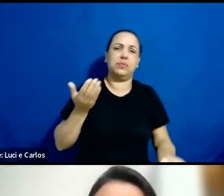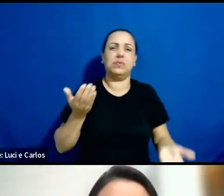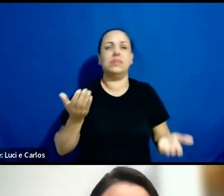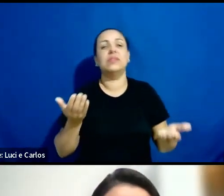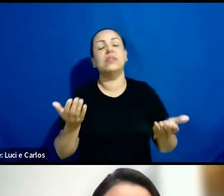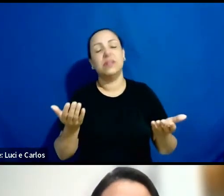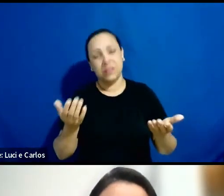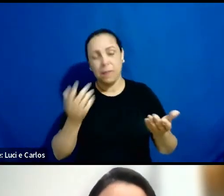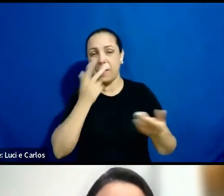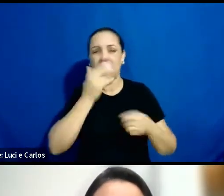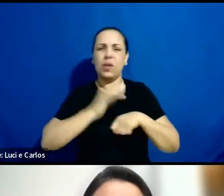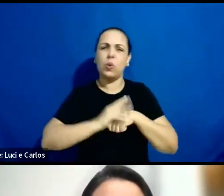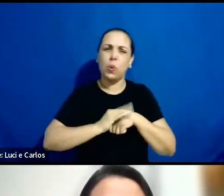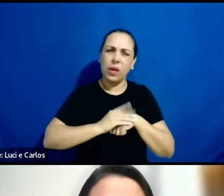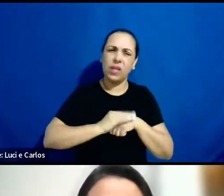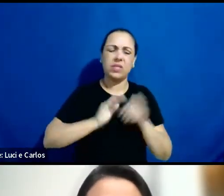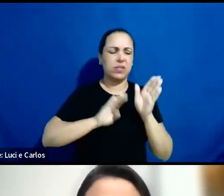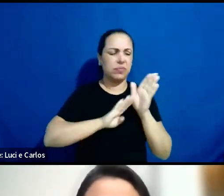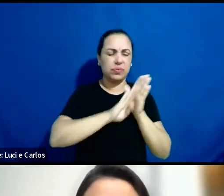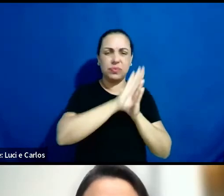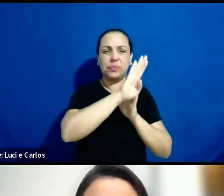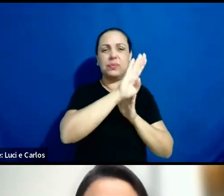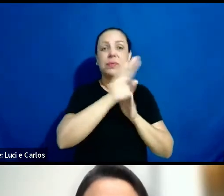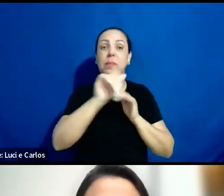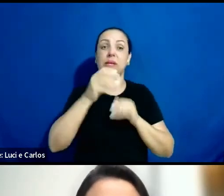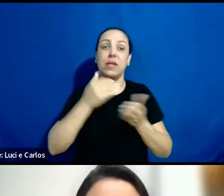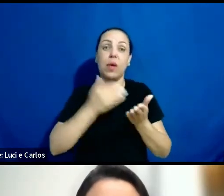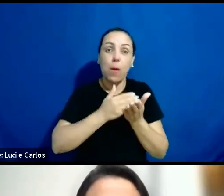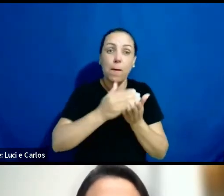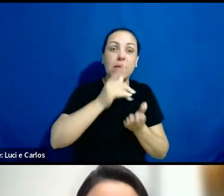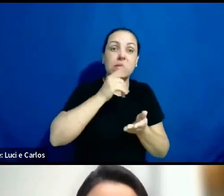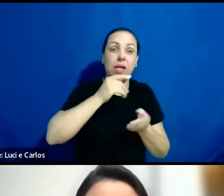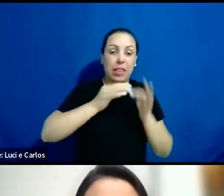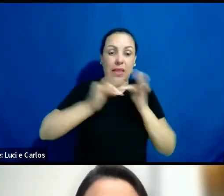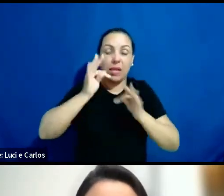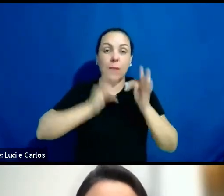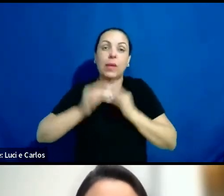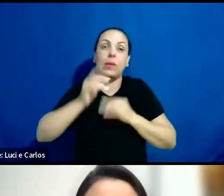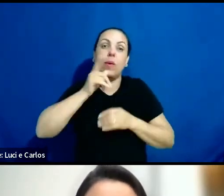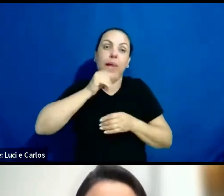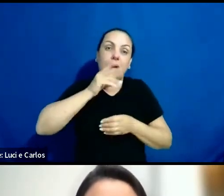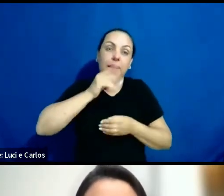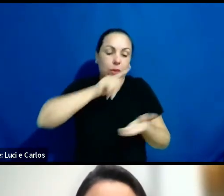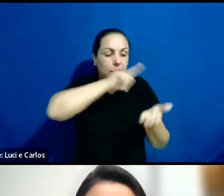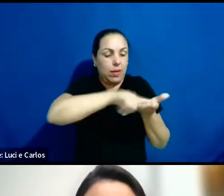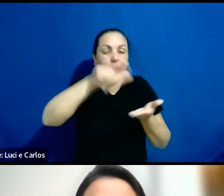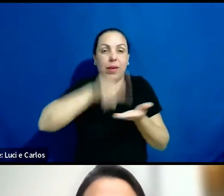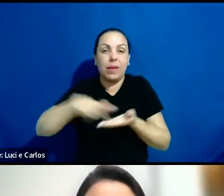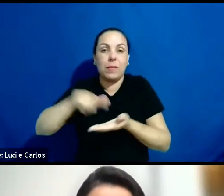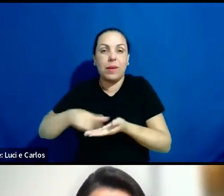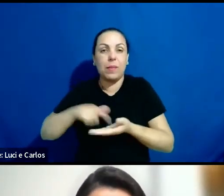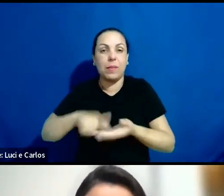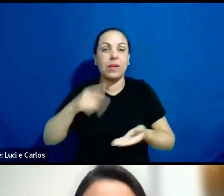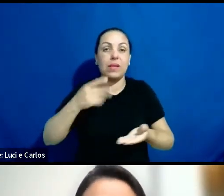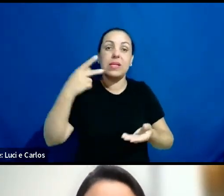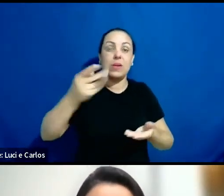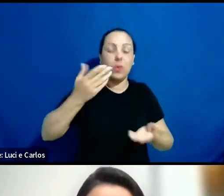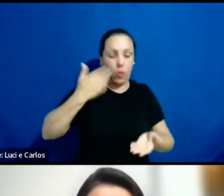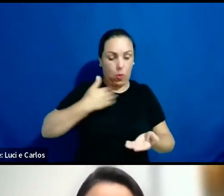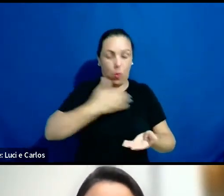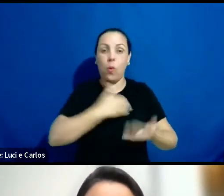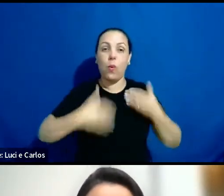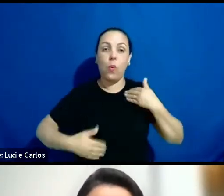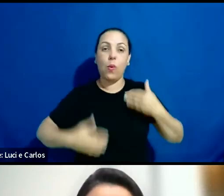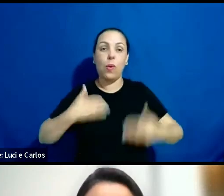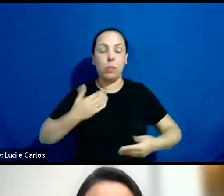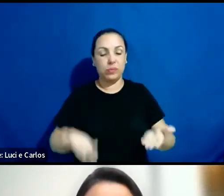Nada, zero. Aí você começa a perder saúde, a doença vai entrando, 1%, 2%, daqui a pouco está em 10%, daqui a pouco você tem